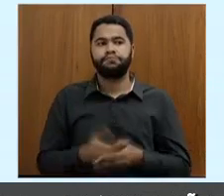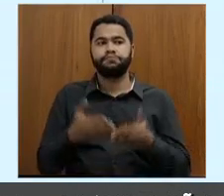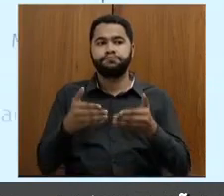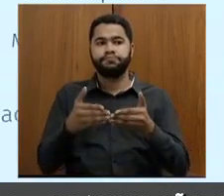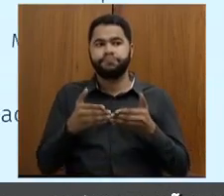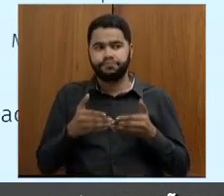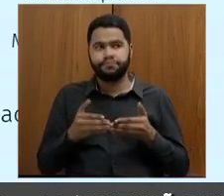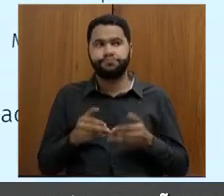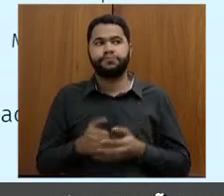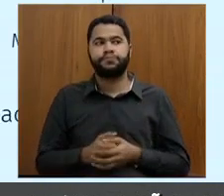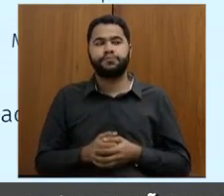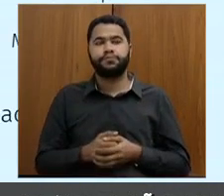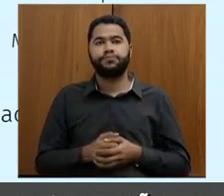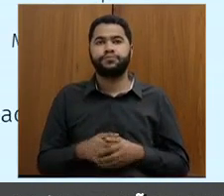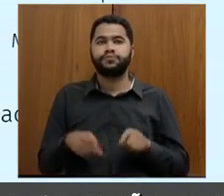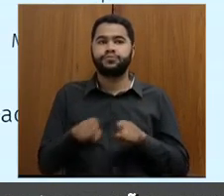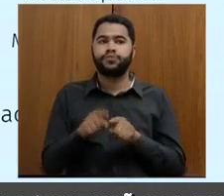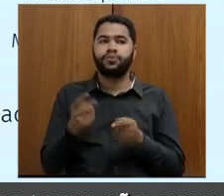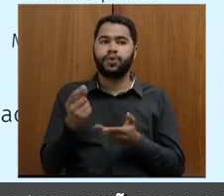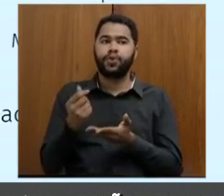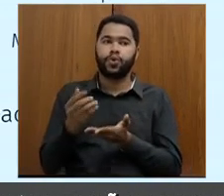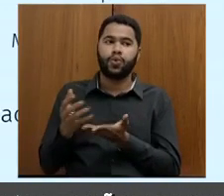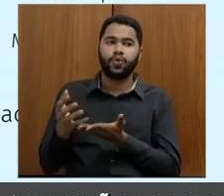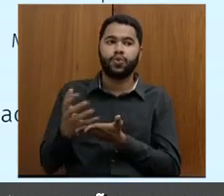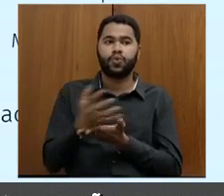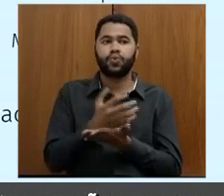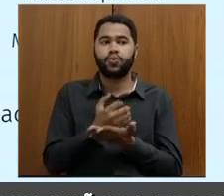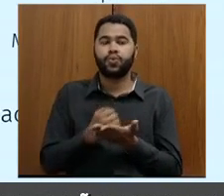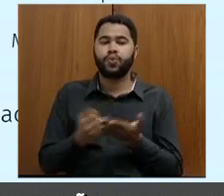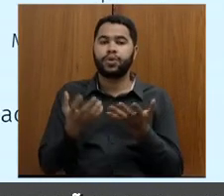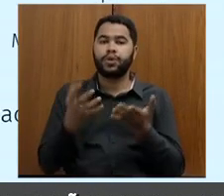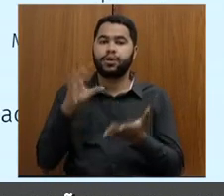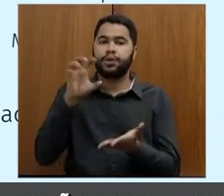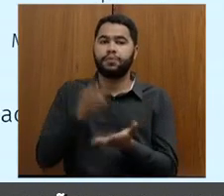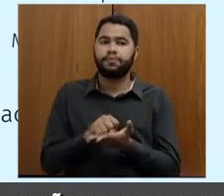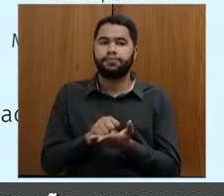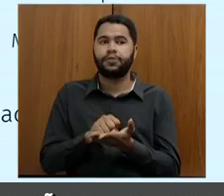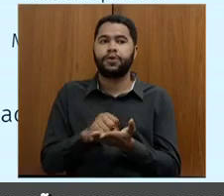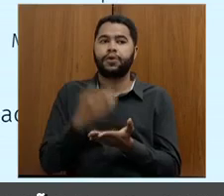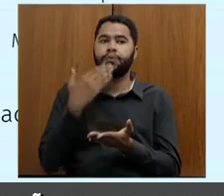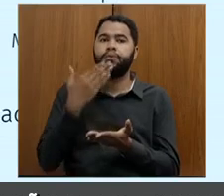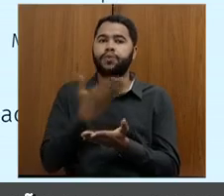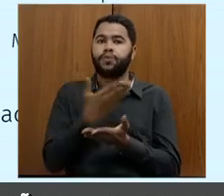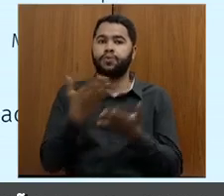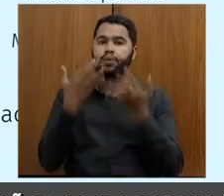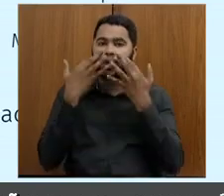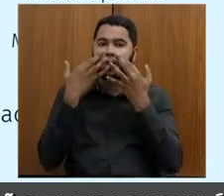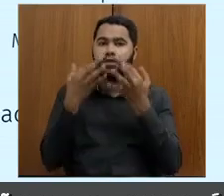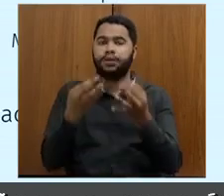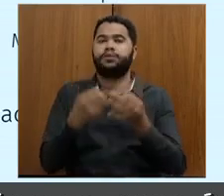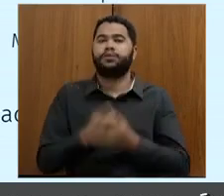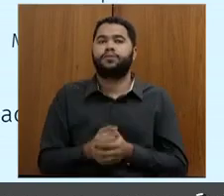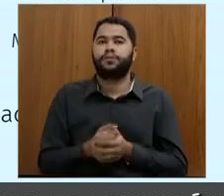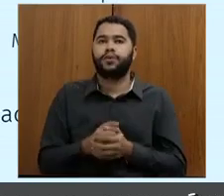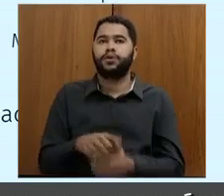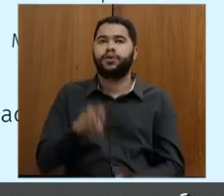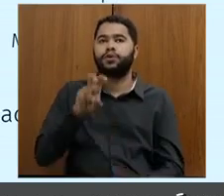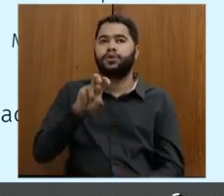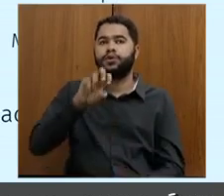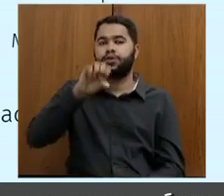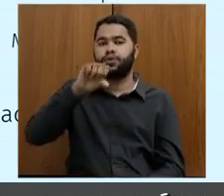favor essa captação dos recursos extraordinários da que eu queria registrar pediu atenção dos Senhores sou